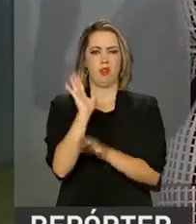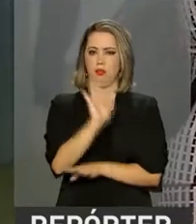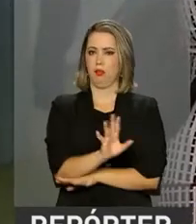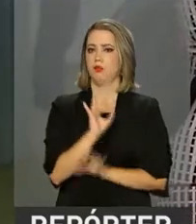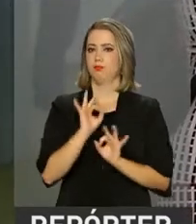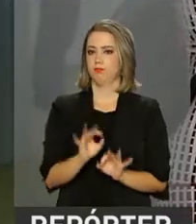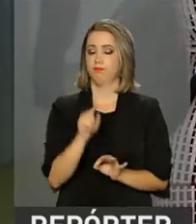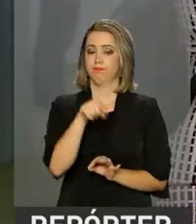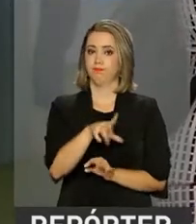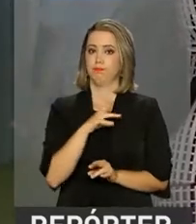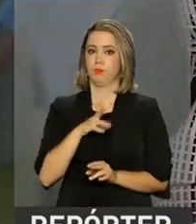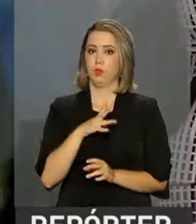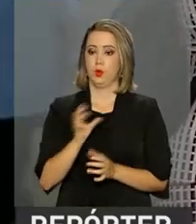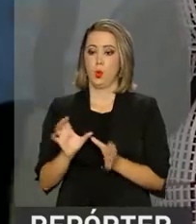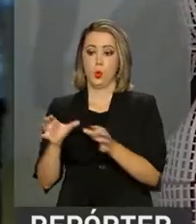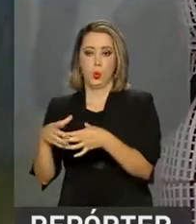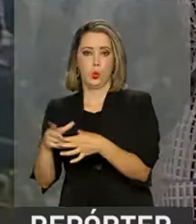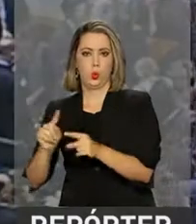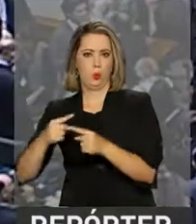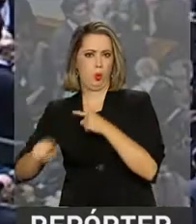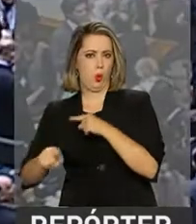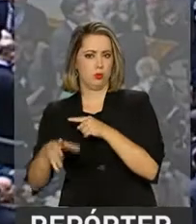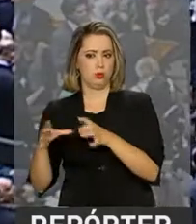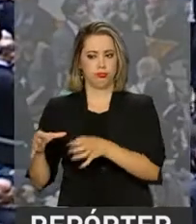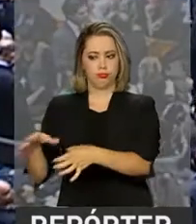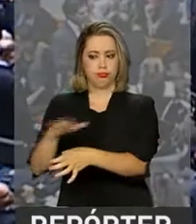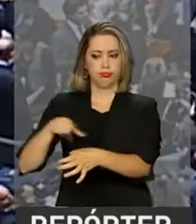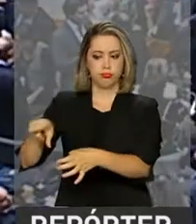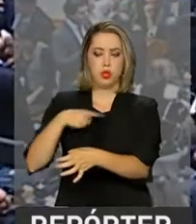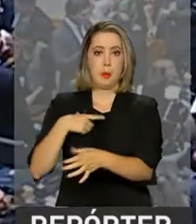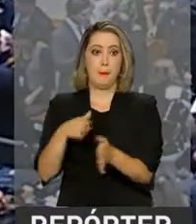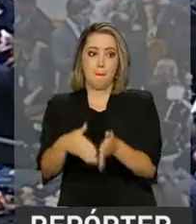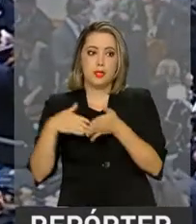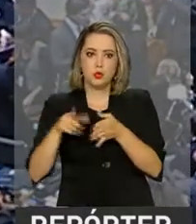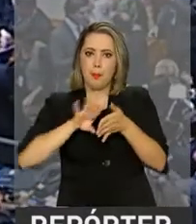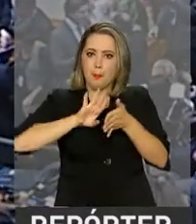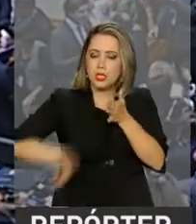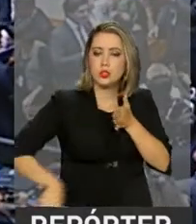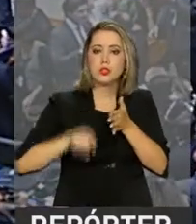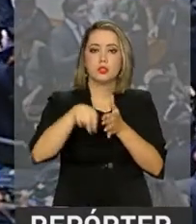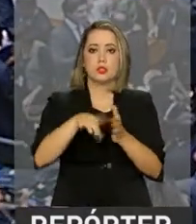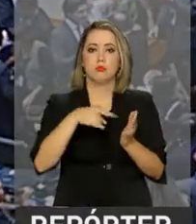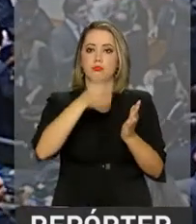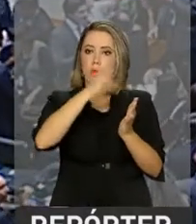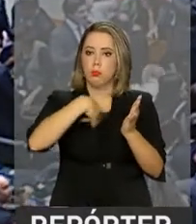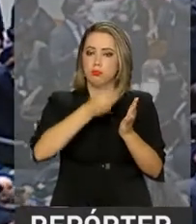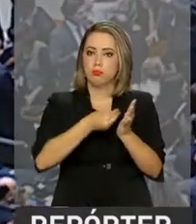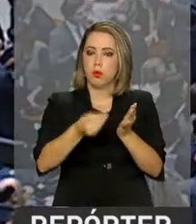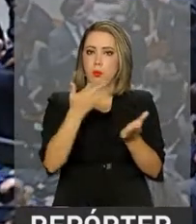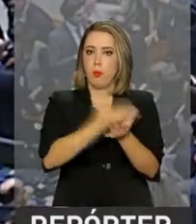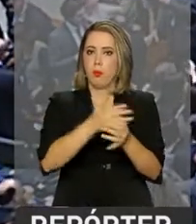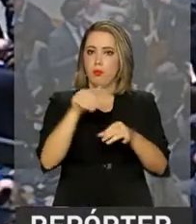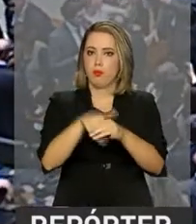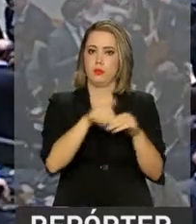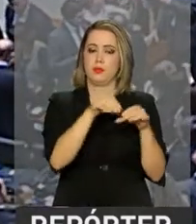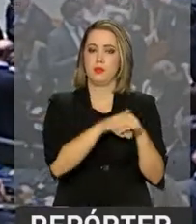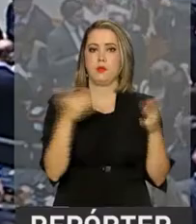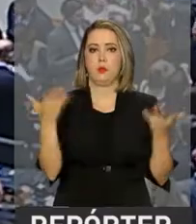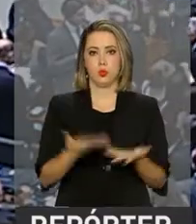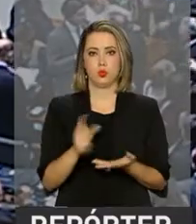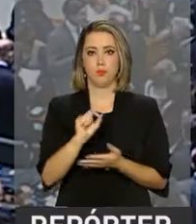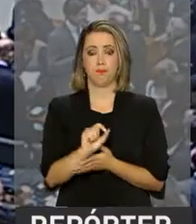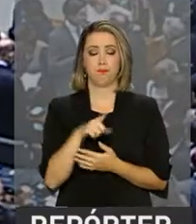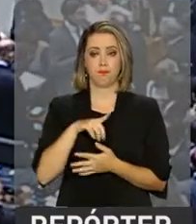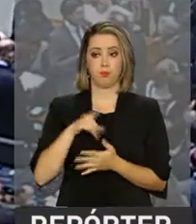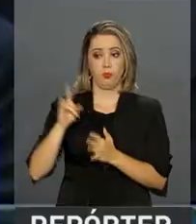Nessa sessão, a oposição apresentou um requerimento para retirar de pauta o projeto que propõe essa reforma trabalhista.